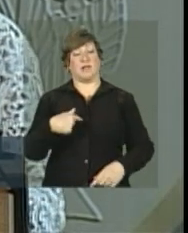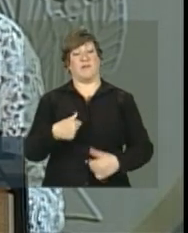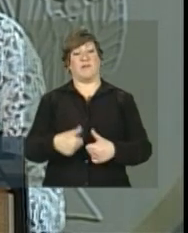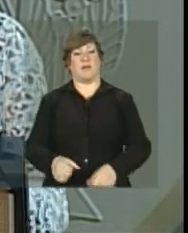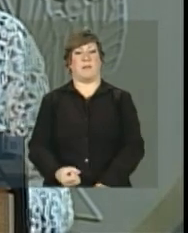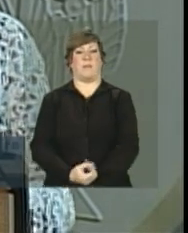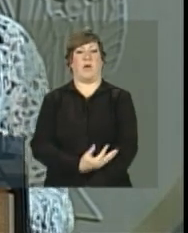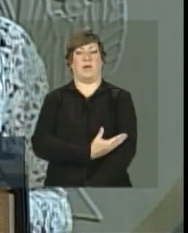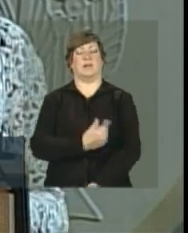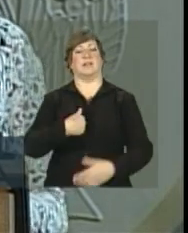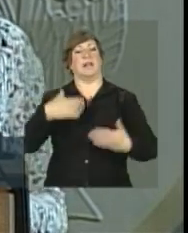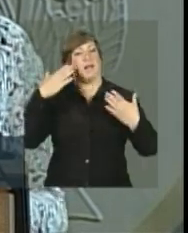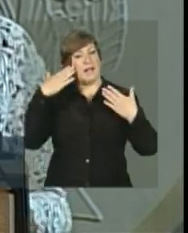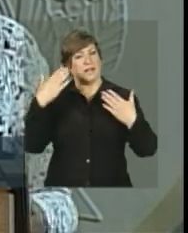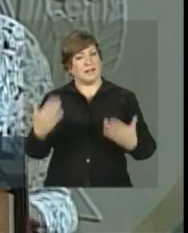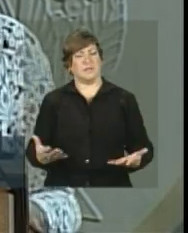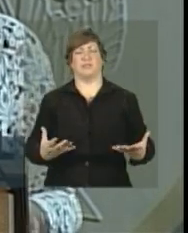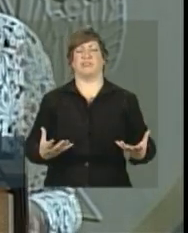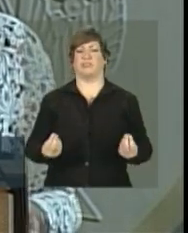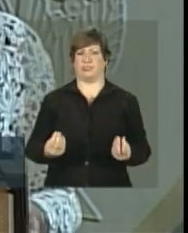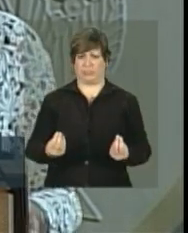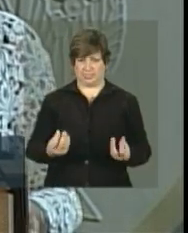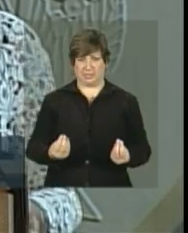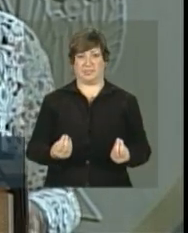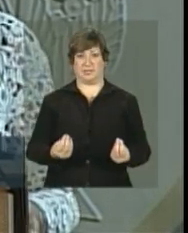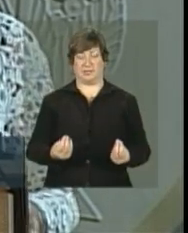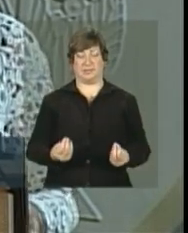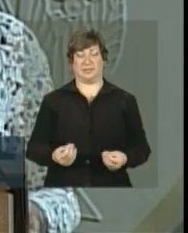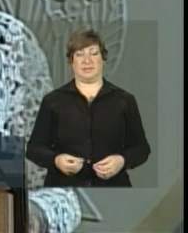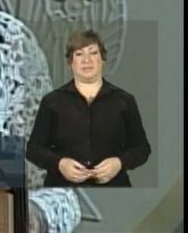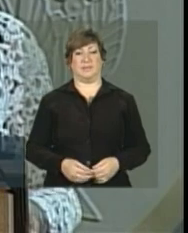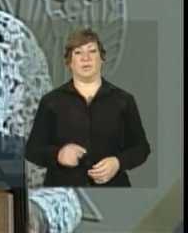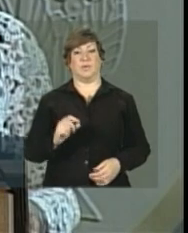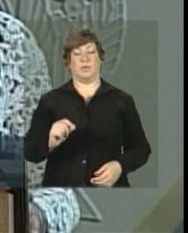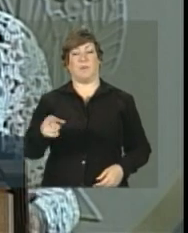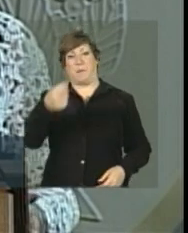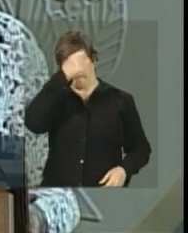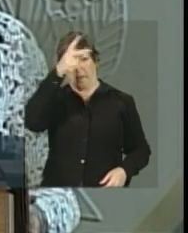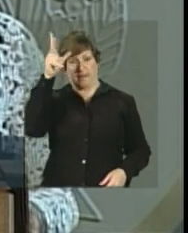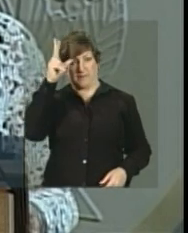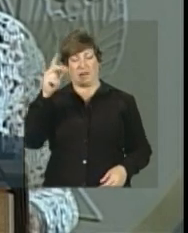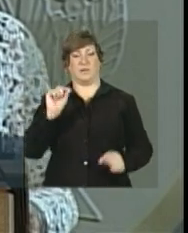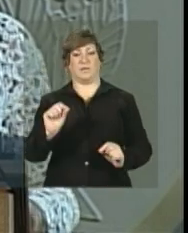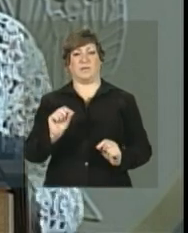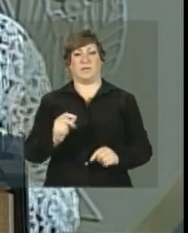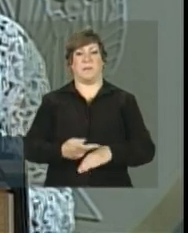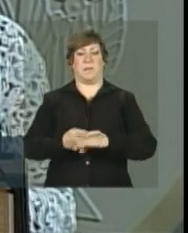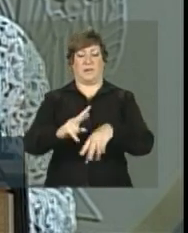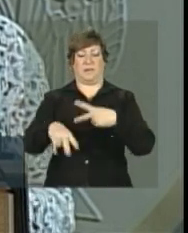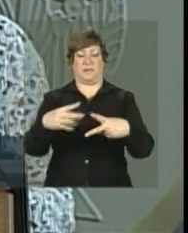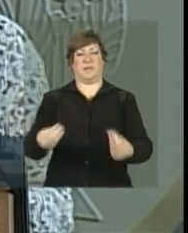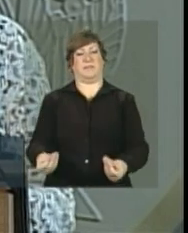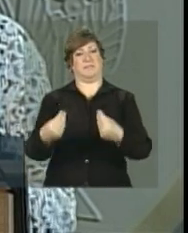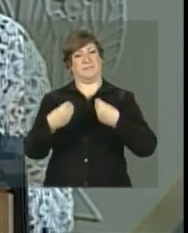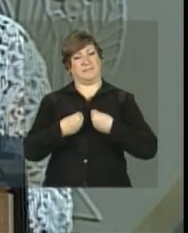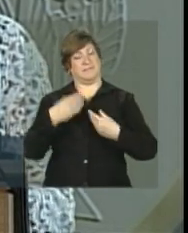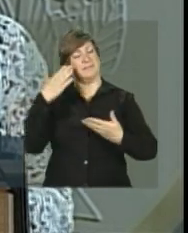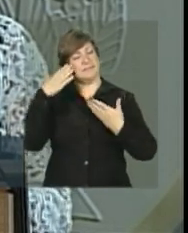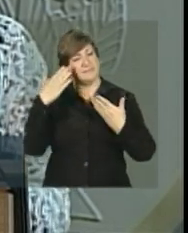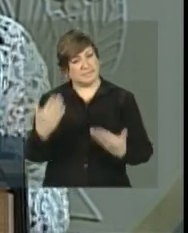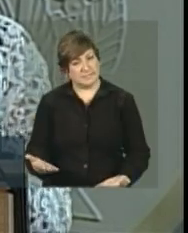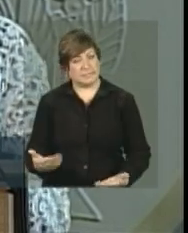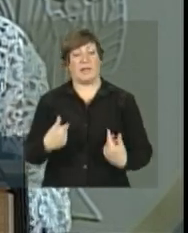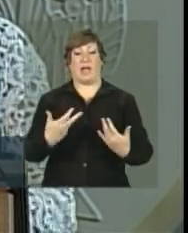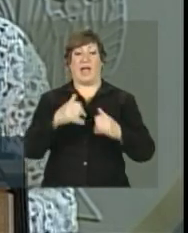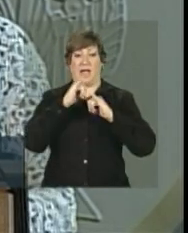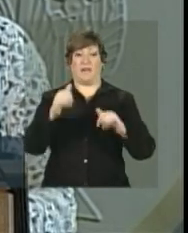emocionada e agradeço bastante o nosso prefeito Kassab por essa homenagem. Quero